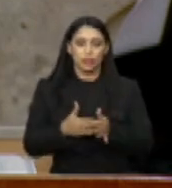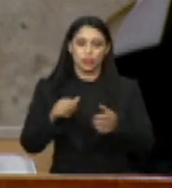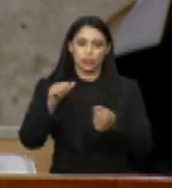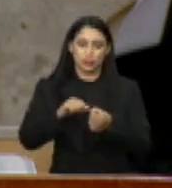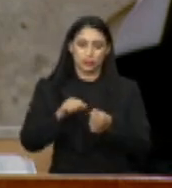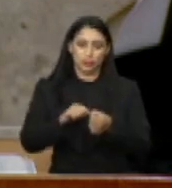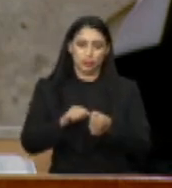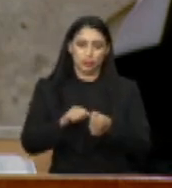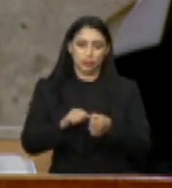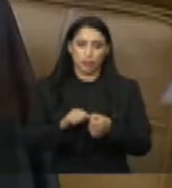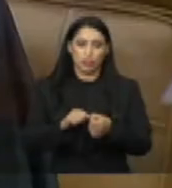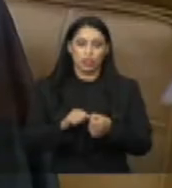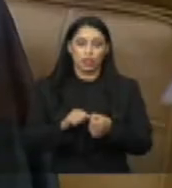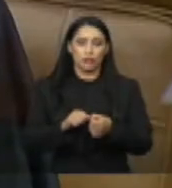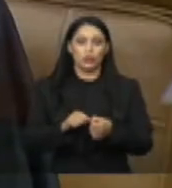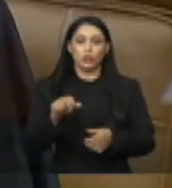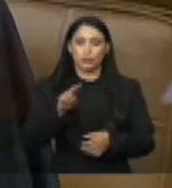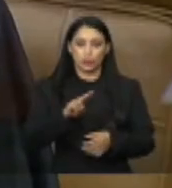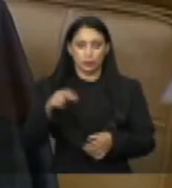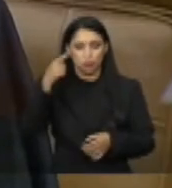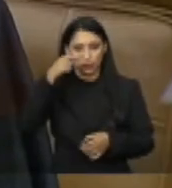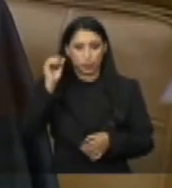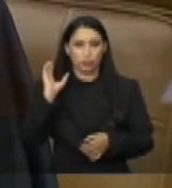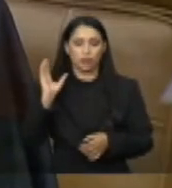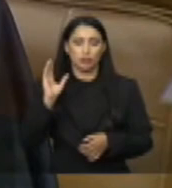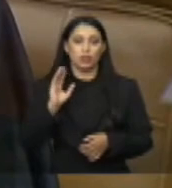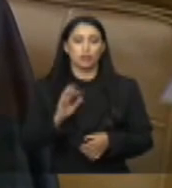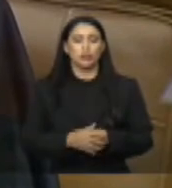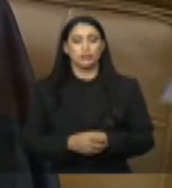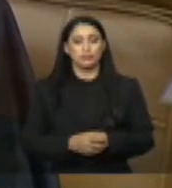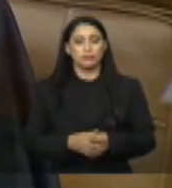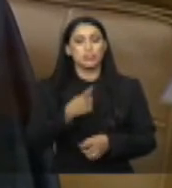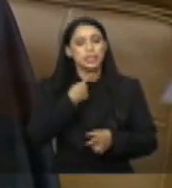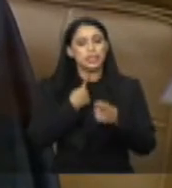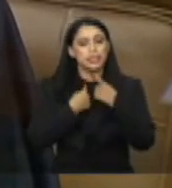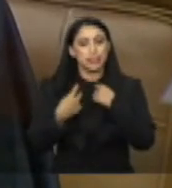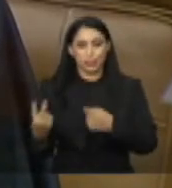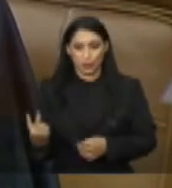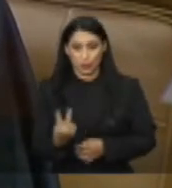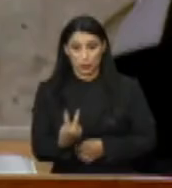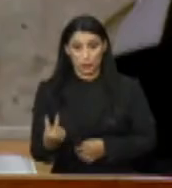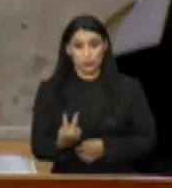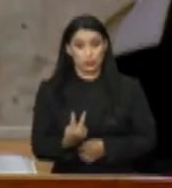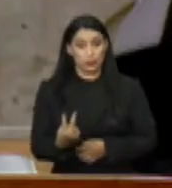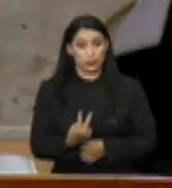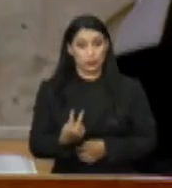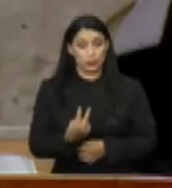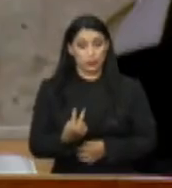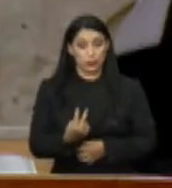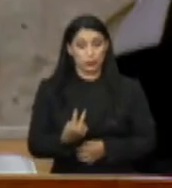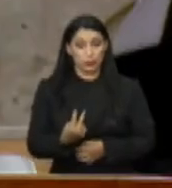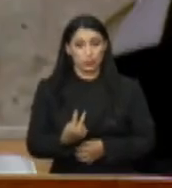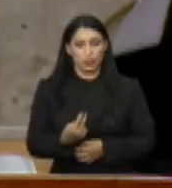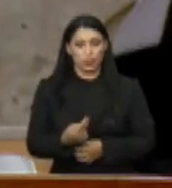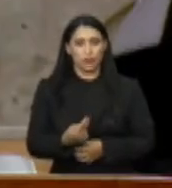ao nome remanescente. Eu quero desejar a ambos uma direção